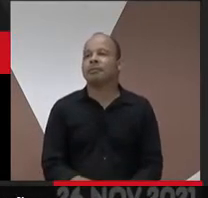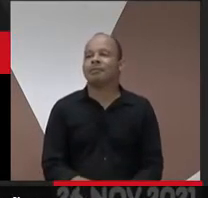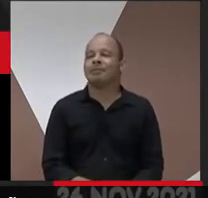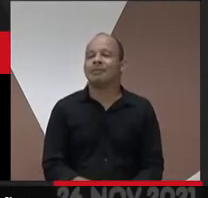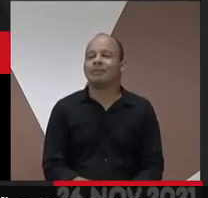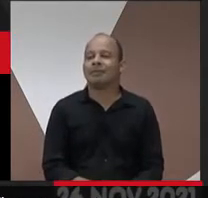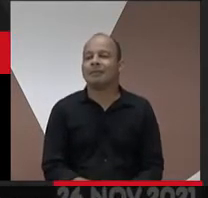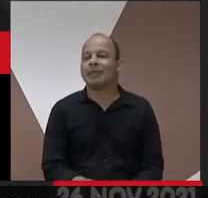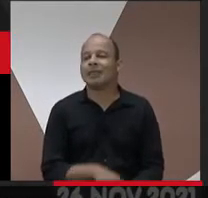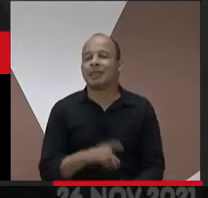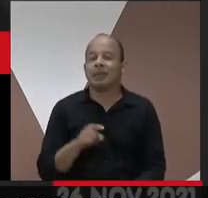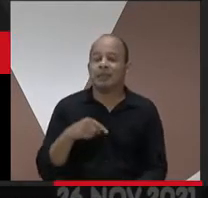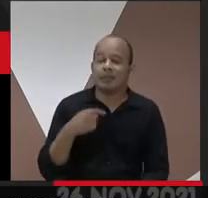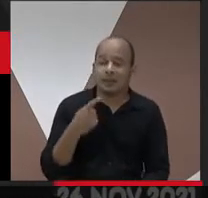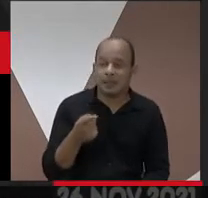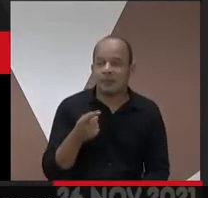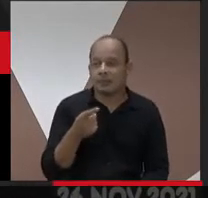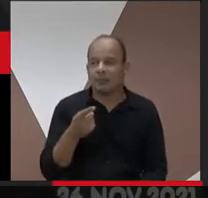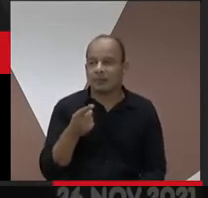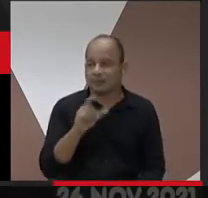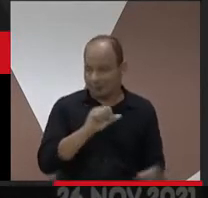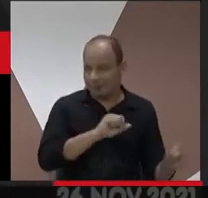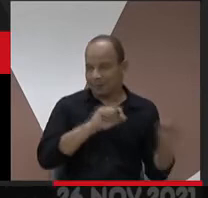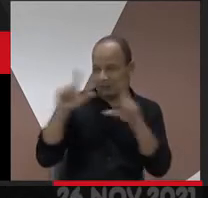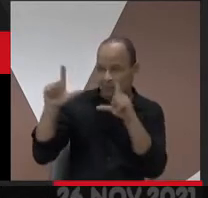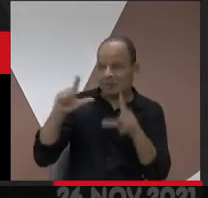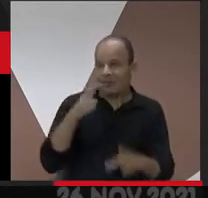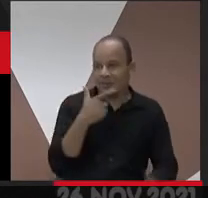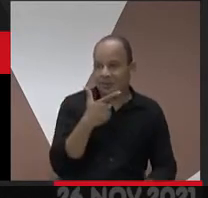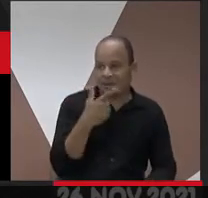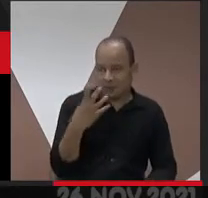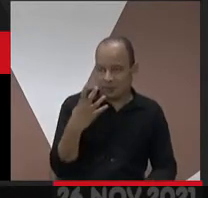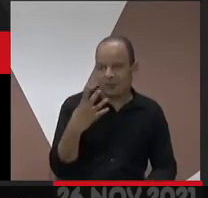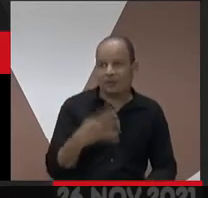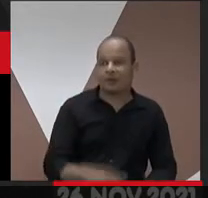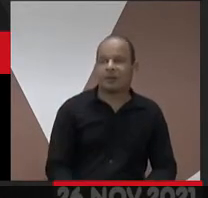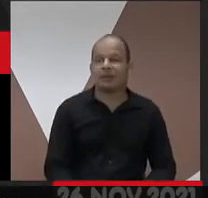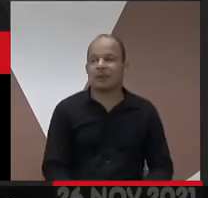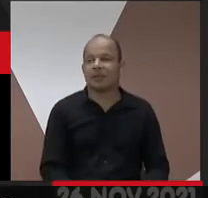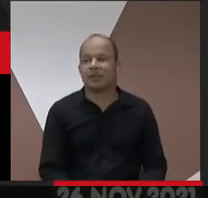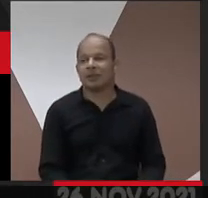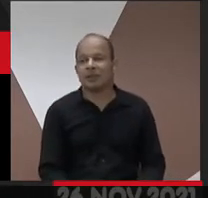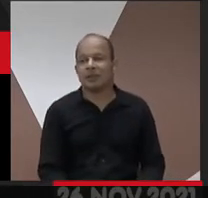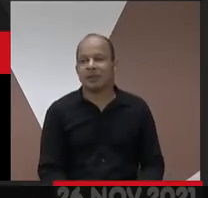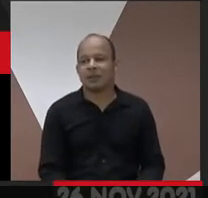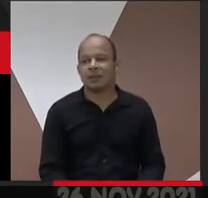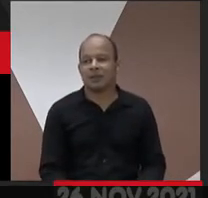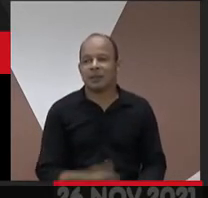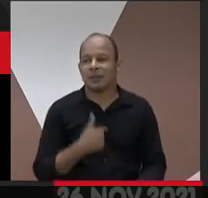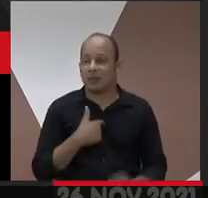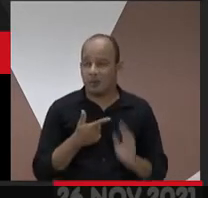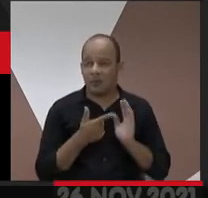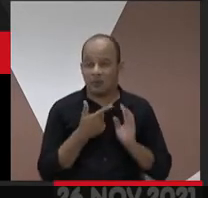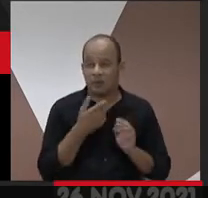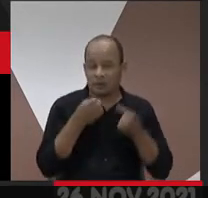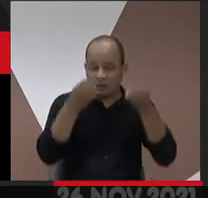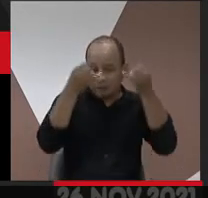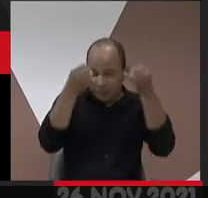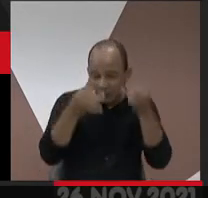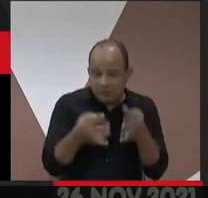E chegamos então a esse ponto. Vamos passar para o slide 24, que aí só para que eu possa encerrar a minha fala aqui. Então, só